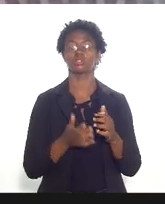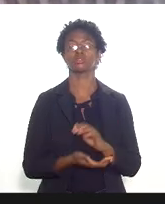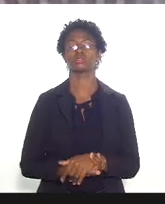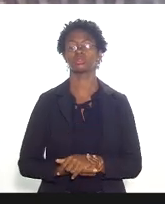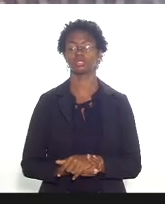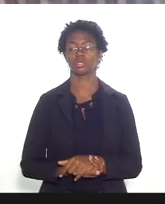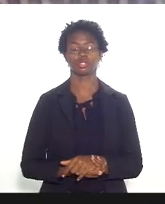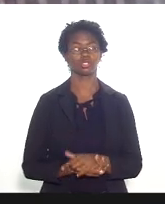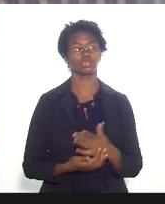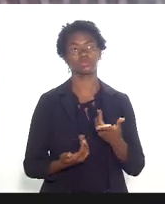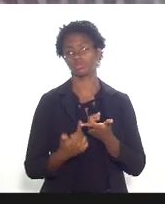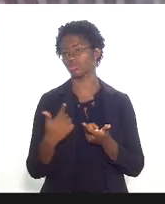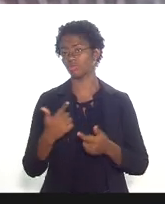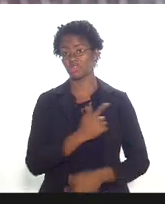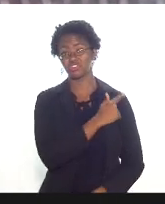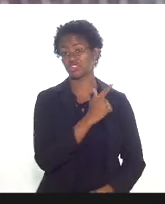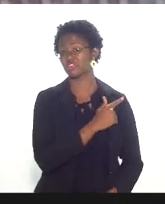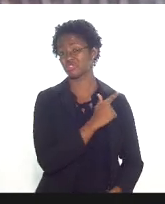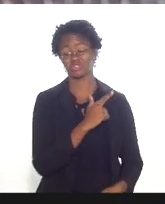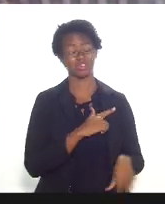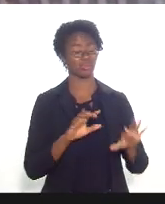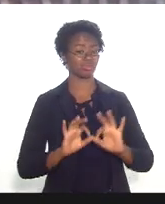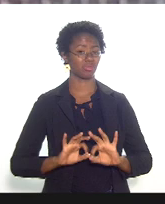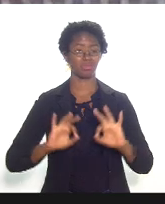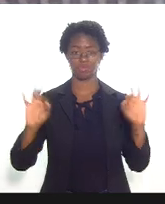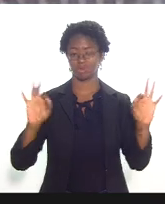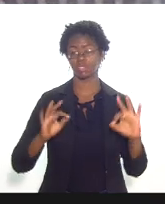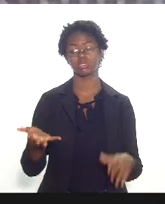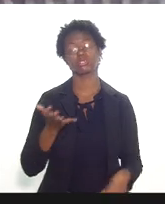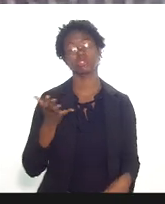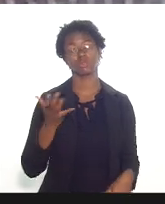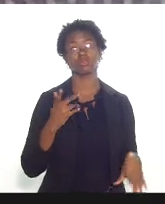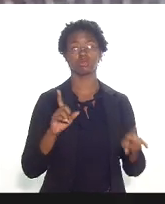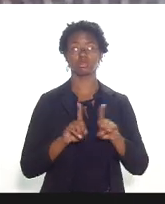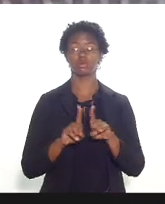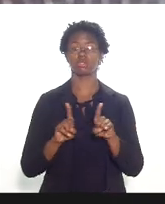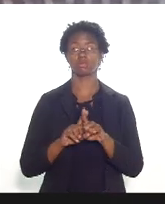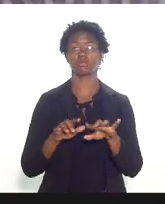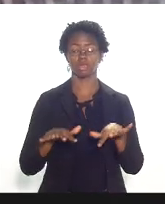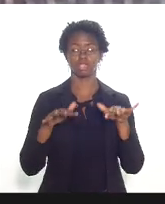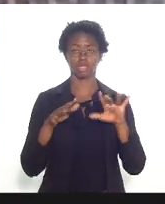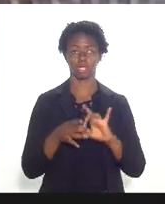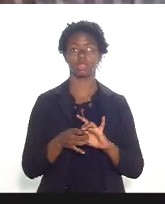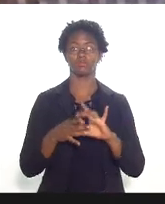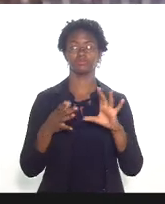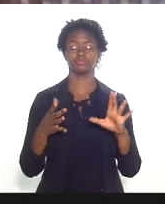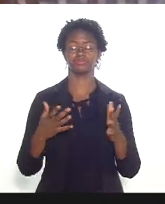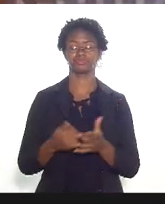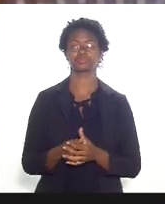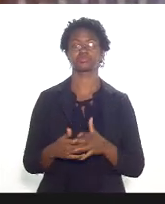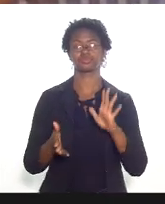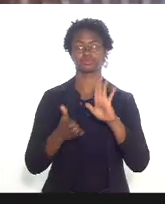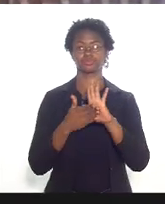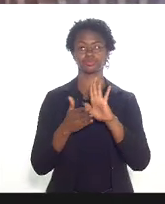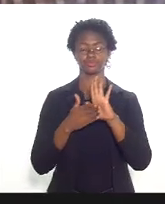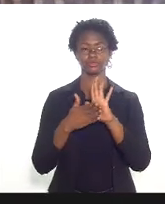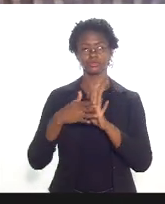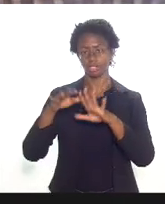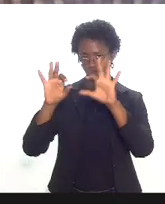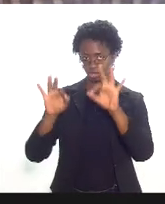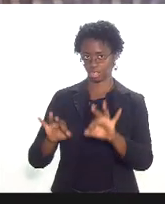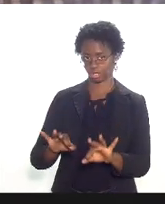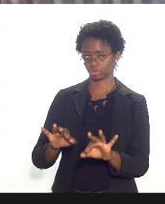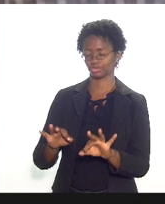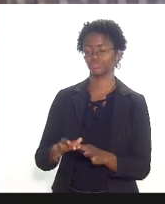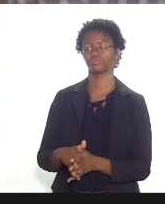seu comando, uma bela gestão. Eu quero consignar nessa audiência de preposições definidas